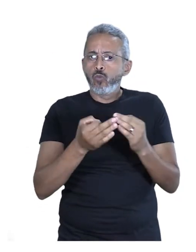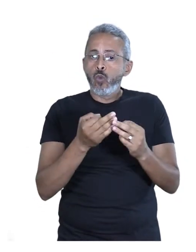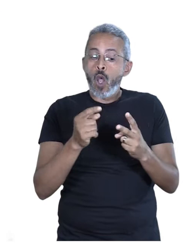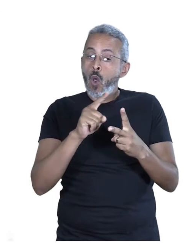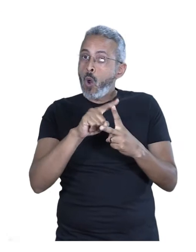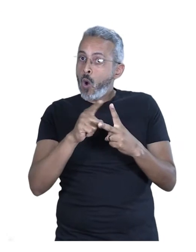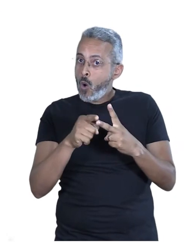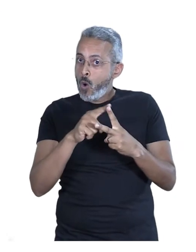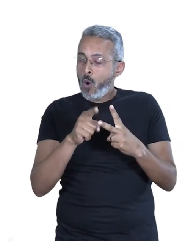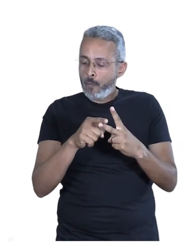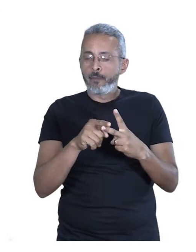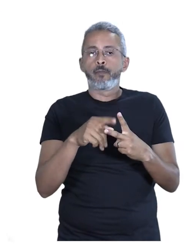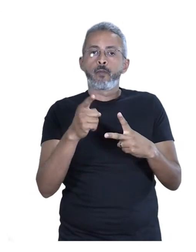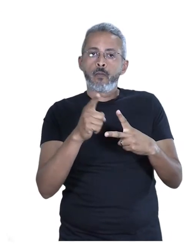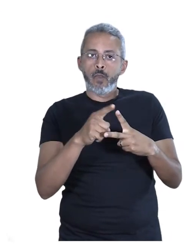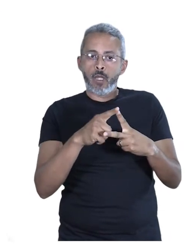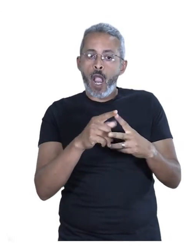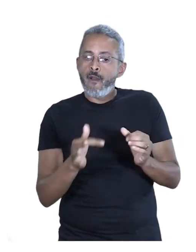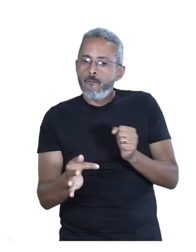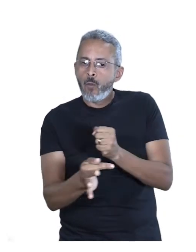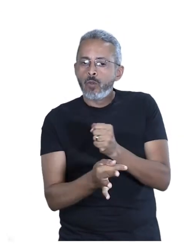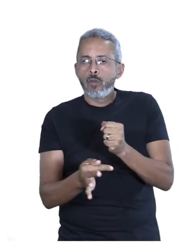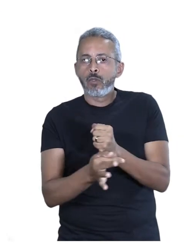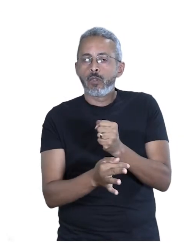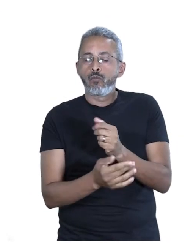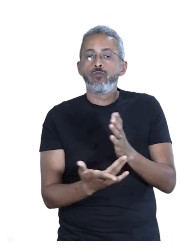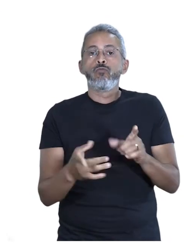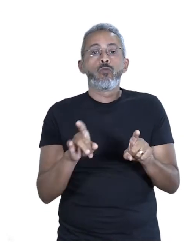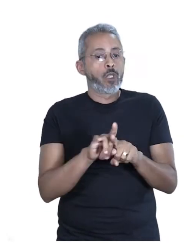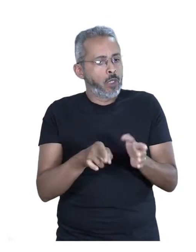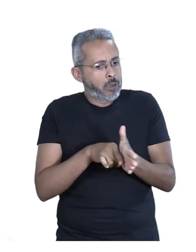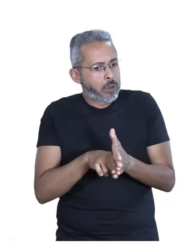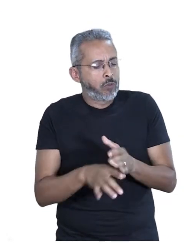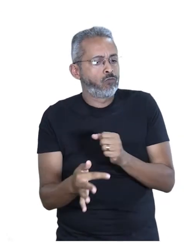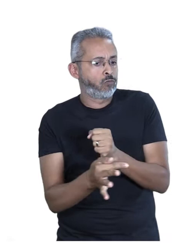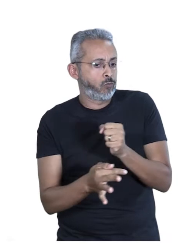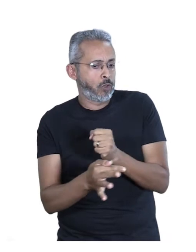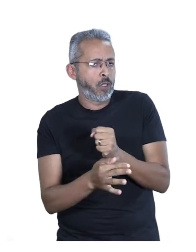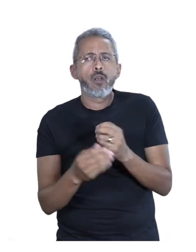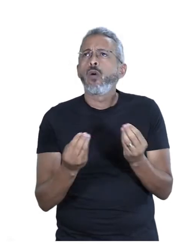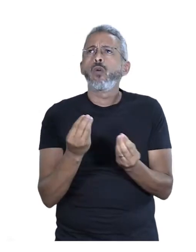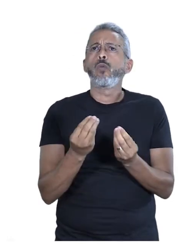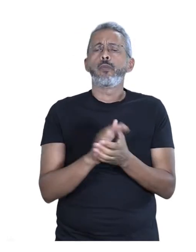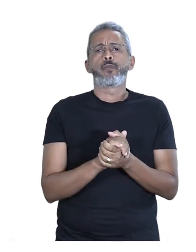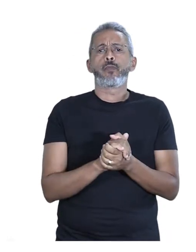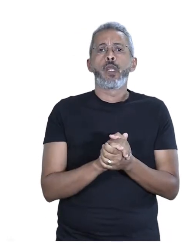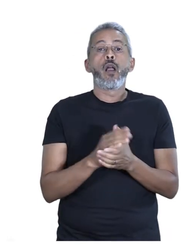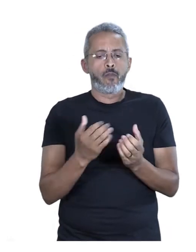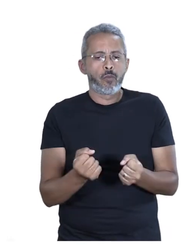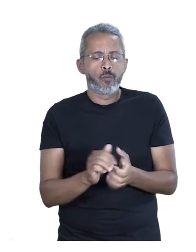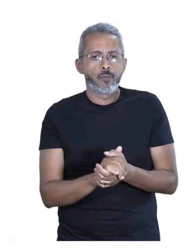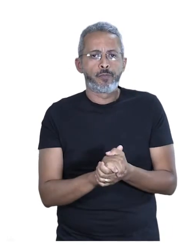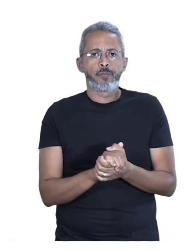por duas partes: a fundamentação e a análise do fundamento. Como assim? Vamos